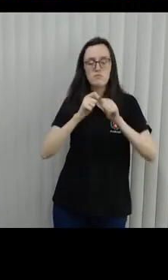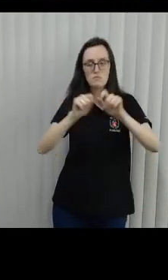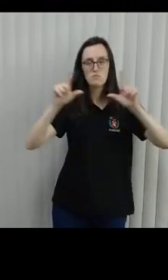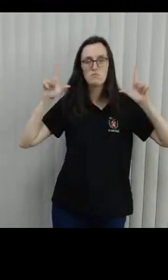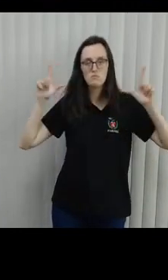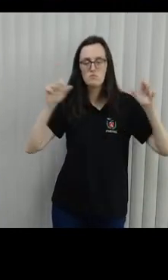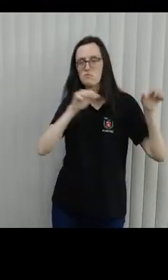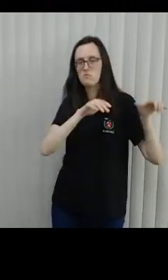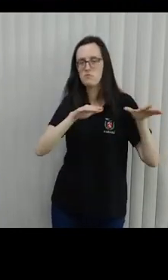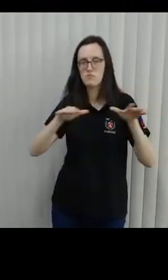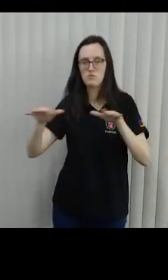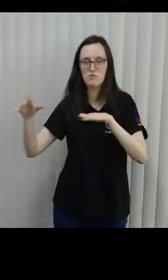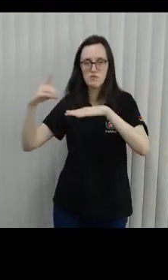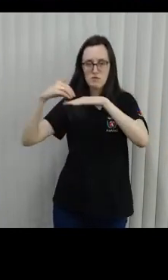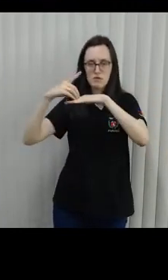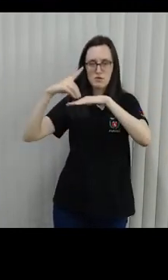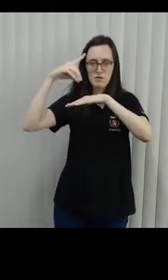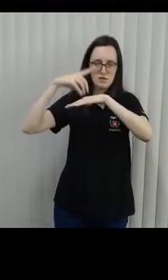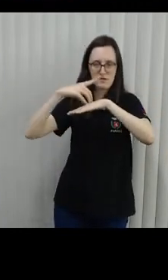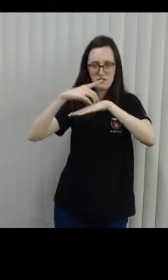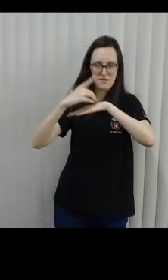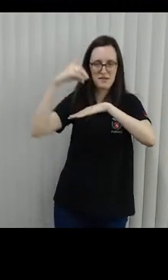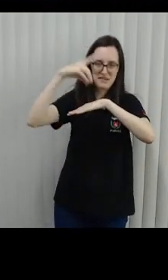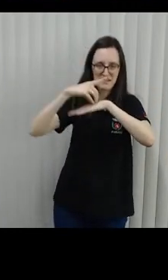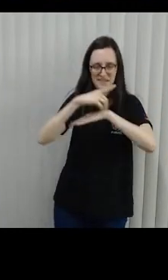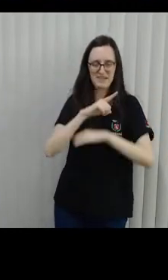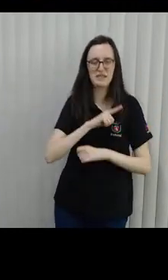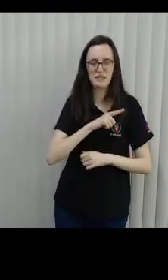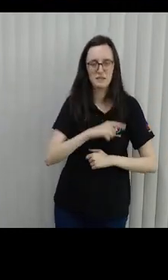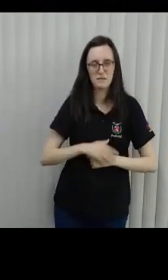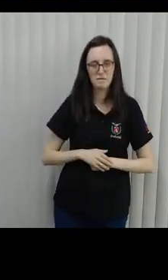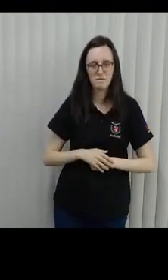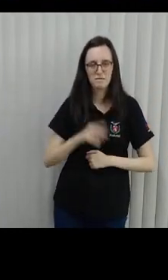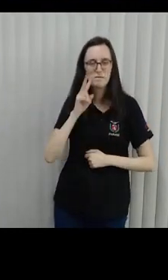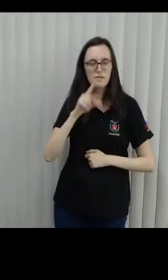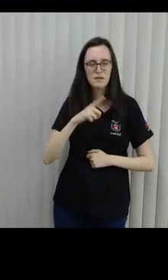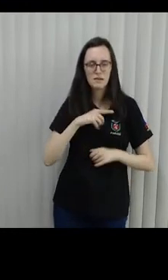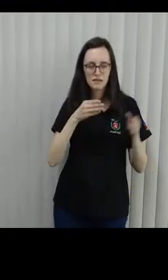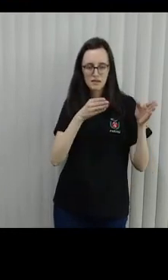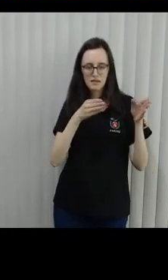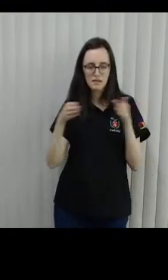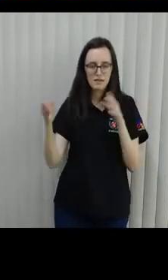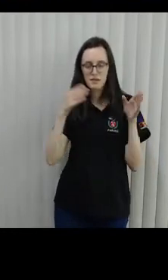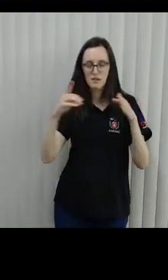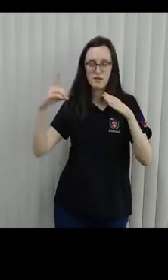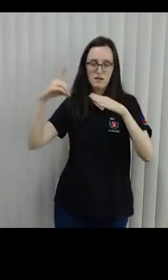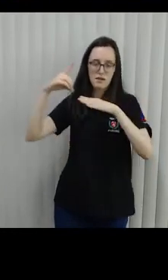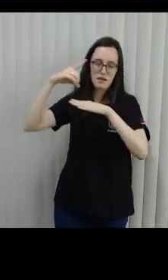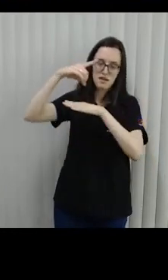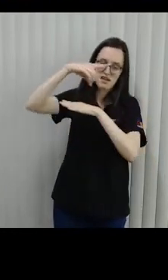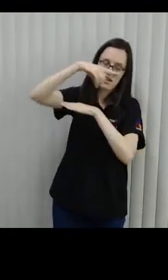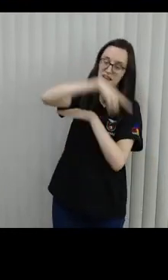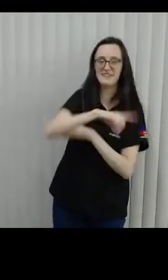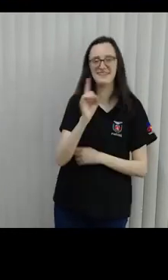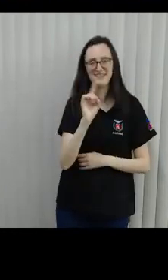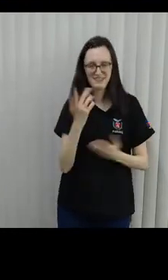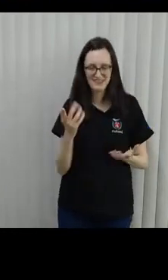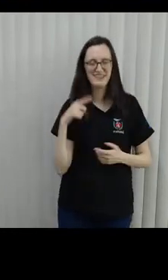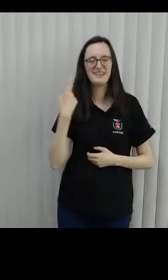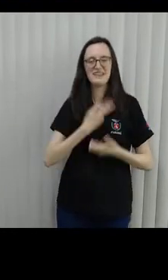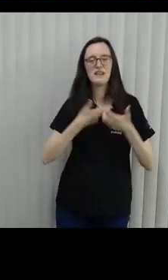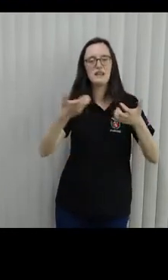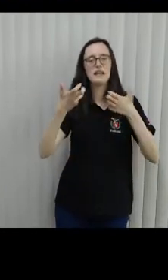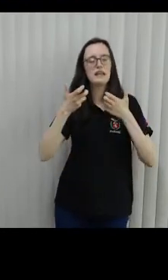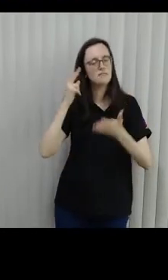para lá e tem um bug, né? Não é o que a gente quer. Meio que só fica um espacinho, o Dino vai cair, né? Tipo, no buraco negro. Não é o que a gente quer. A gente quer que